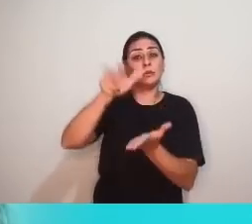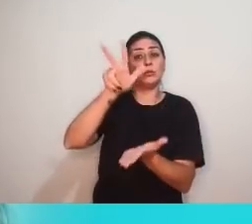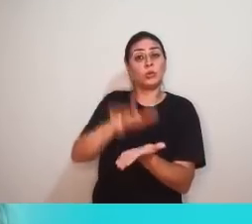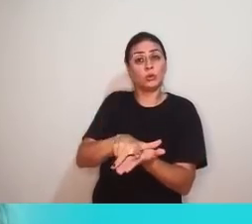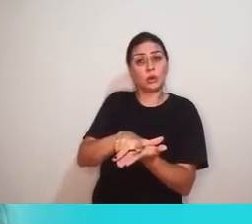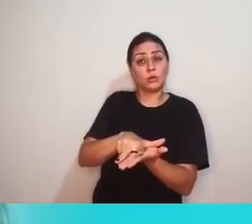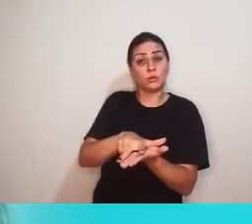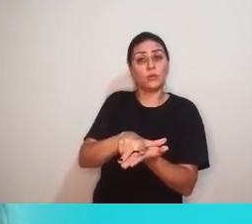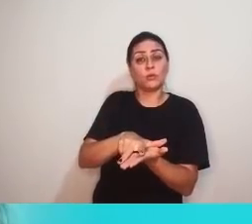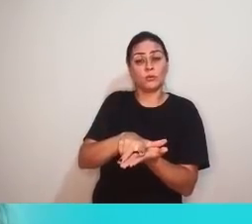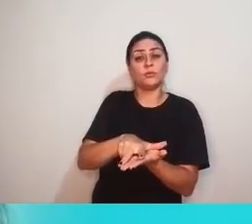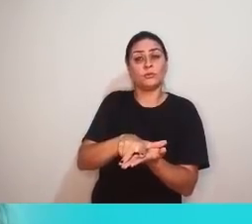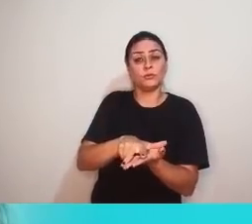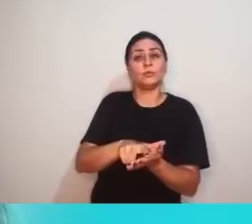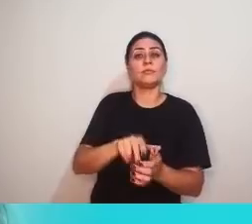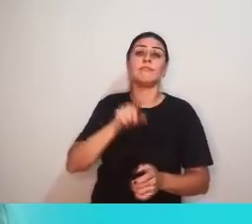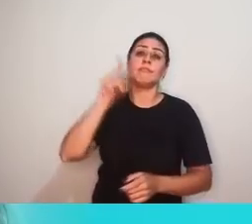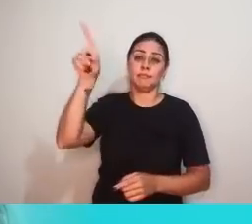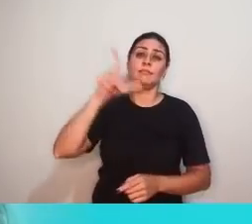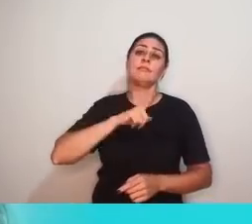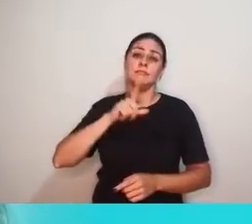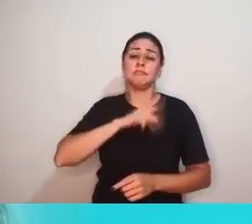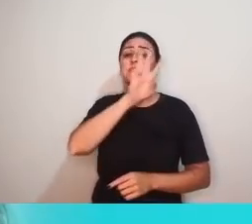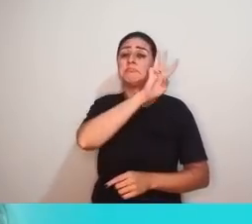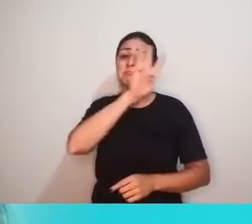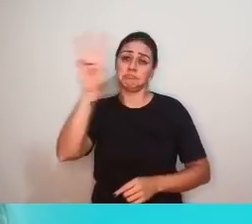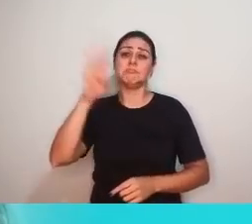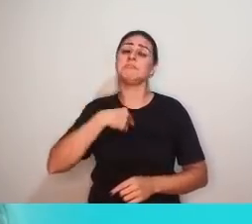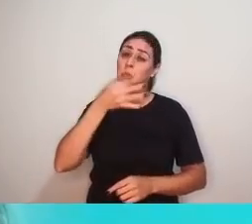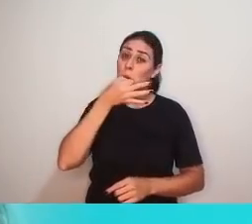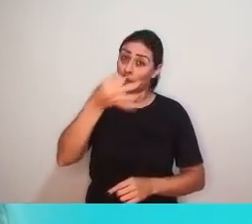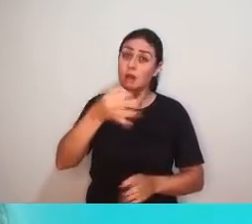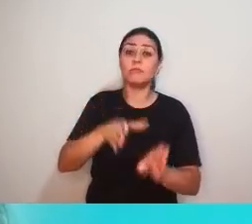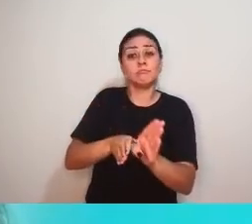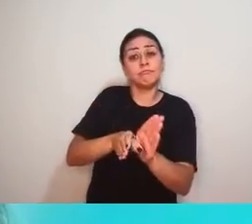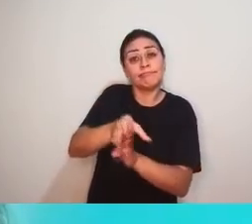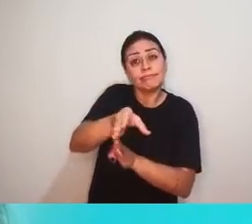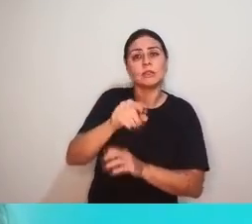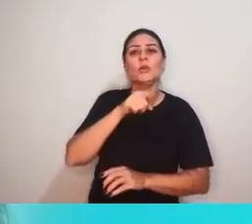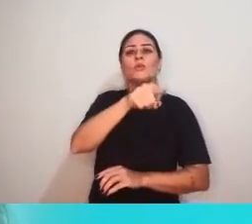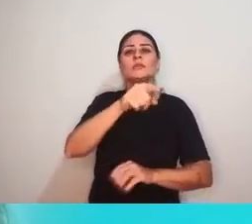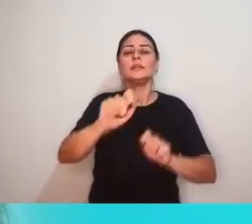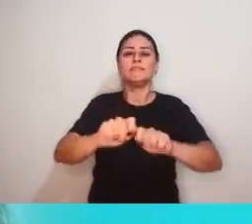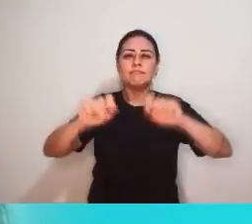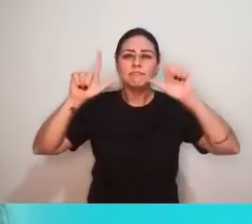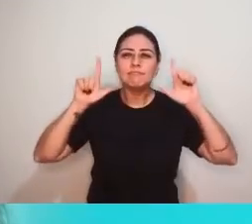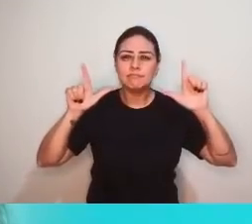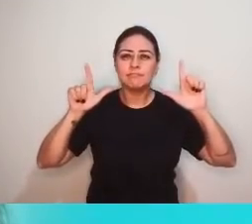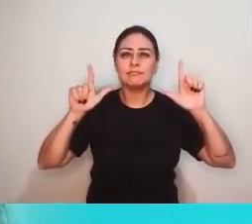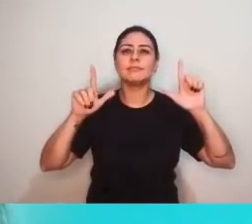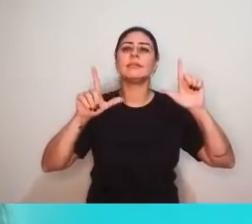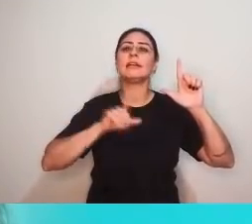lá de Portugal, tá? Mantido lá pelo leia.com. Recomendo o acesso,